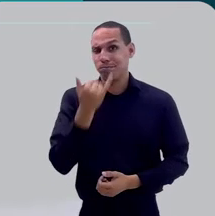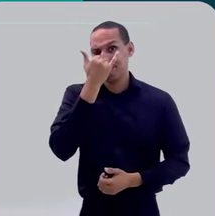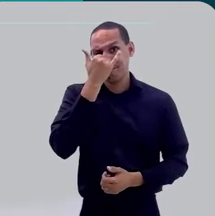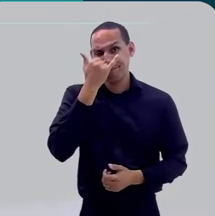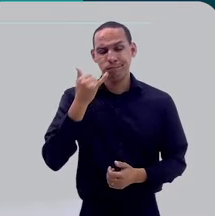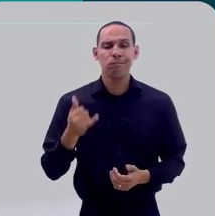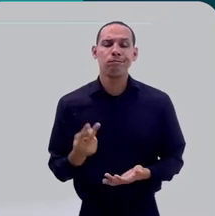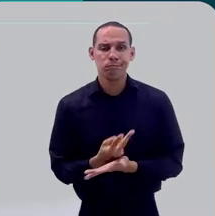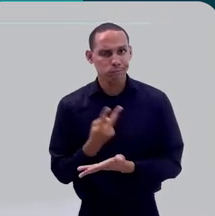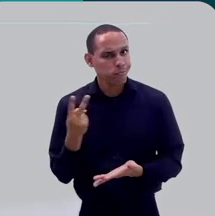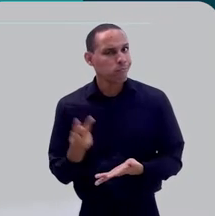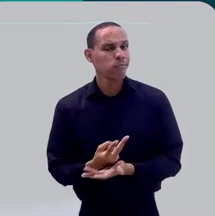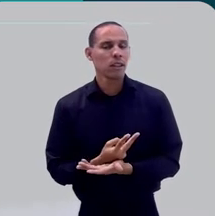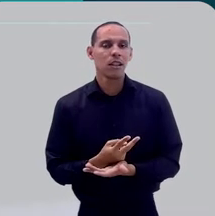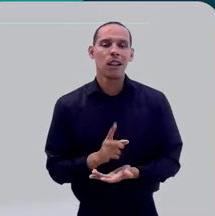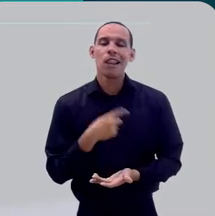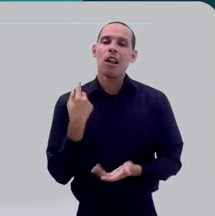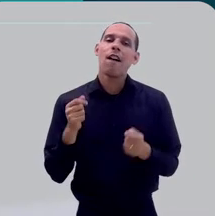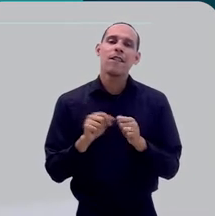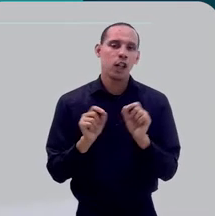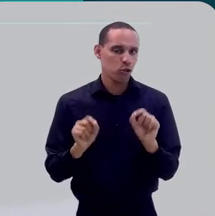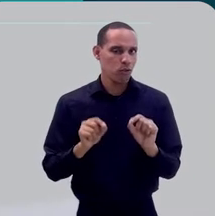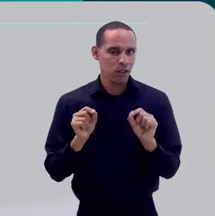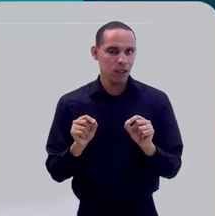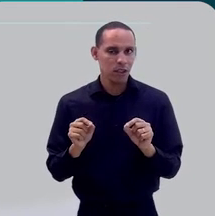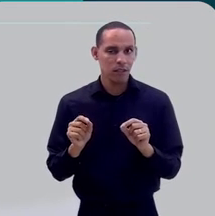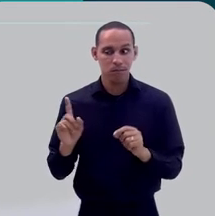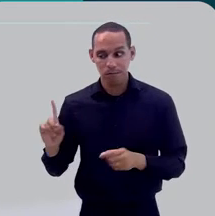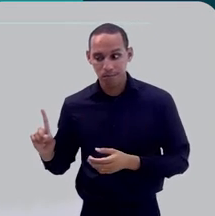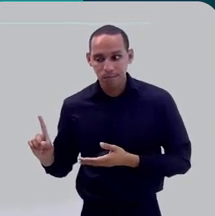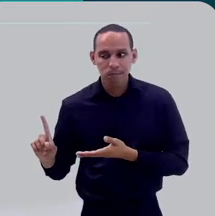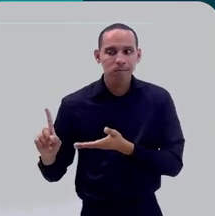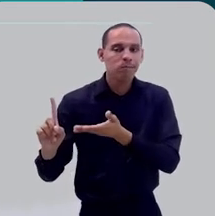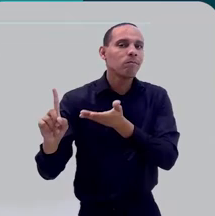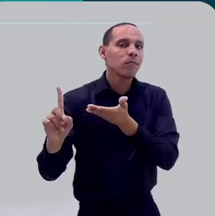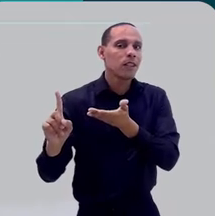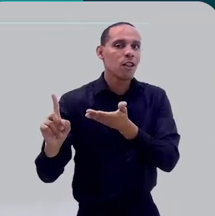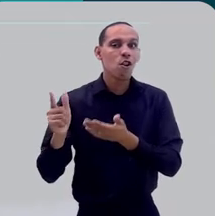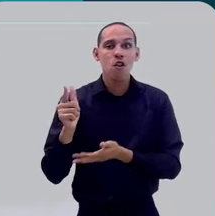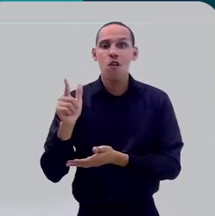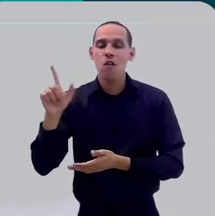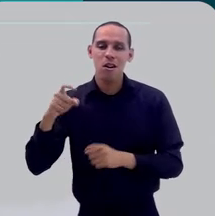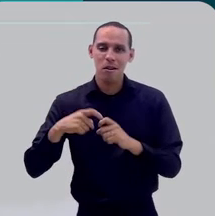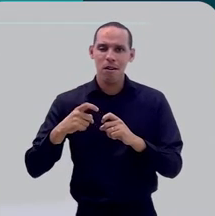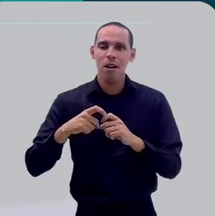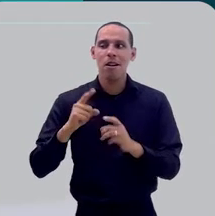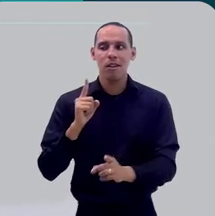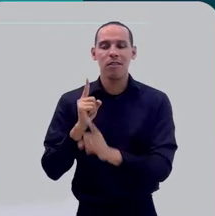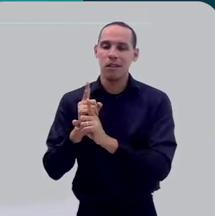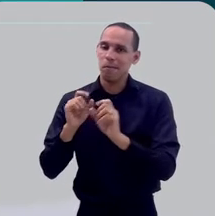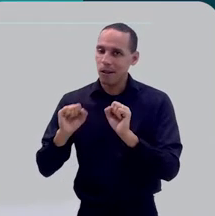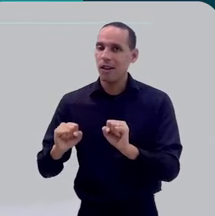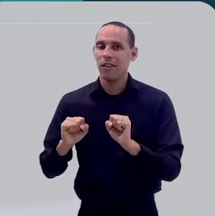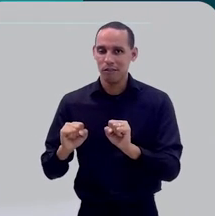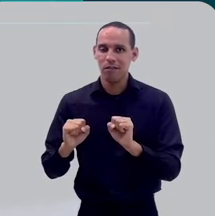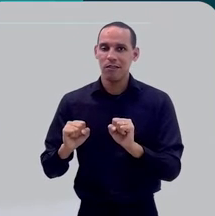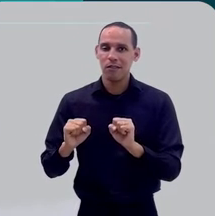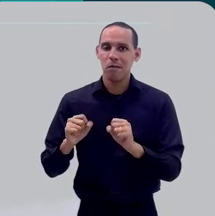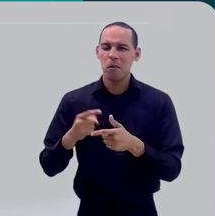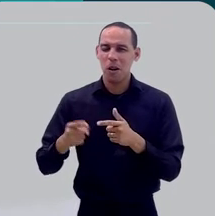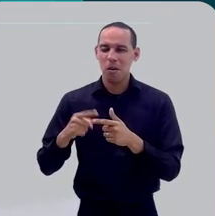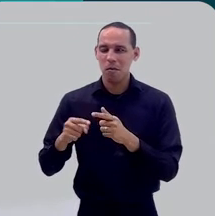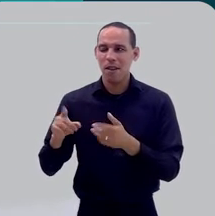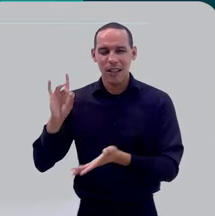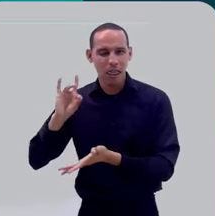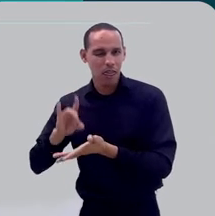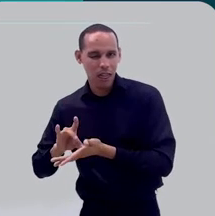grandes erros. Então, o que a gente faz? A gente envia para quem pode constatar se existe